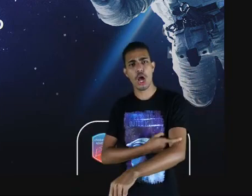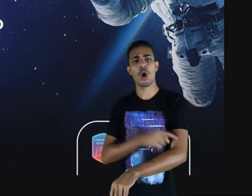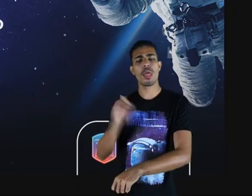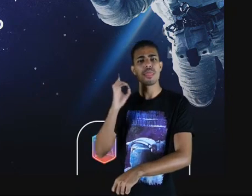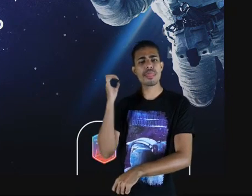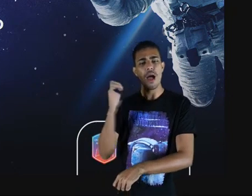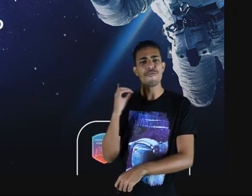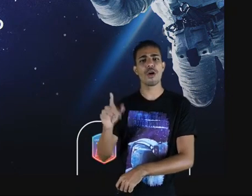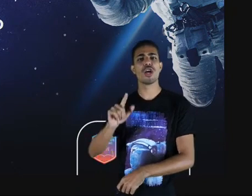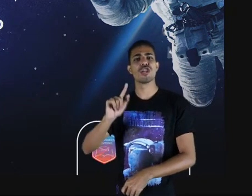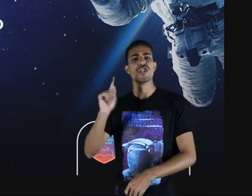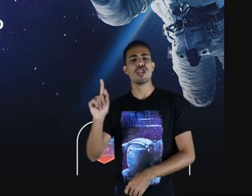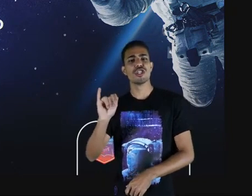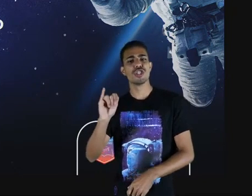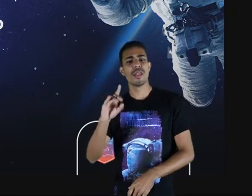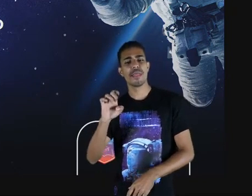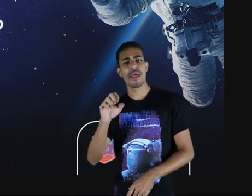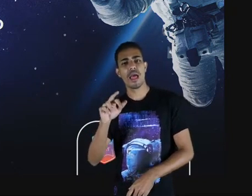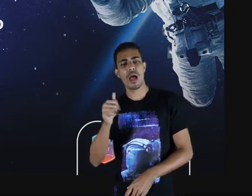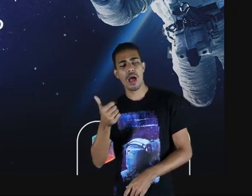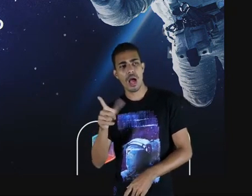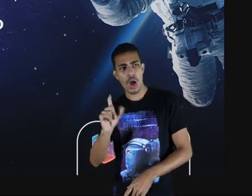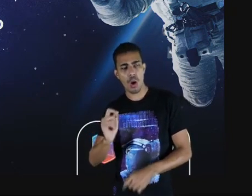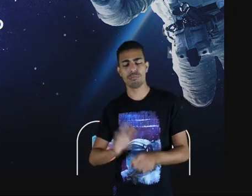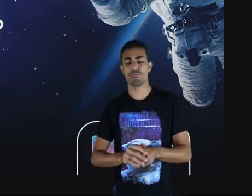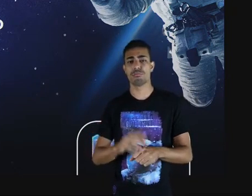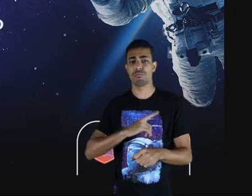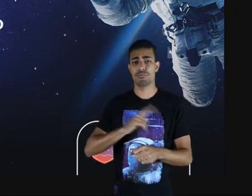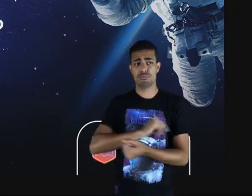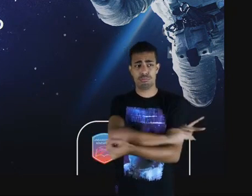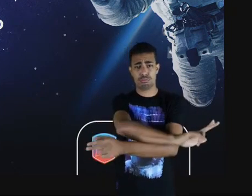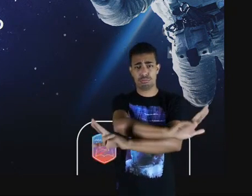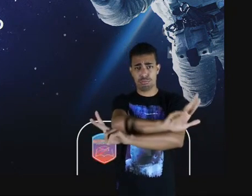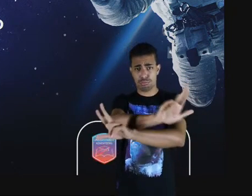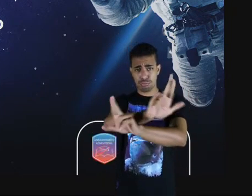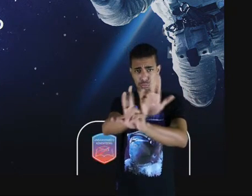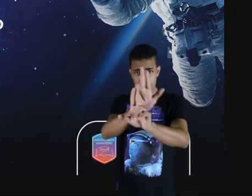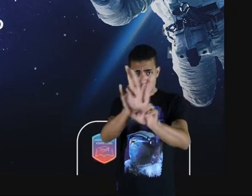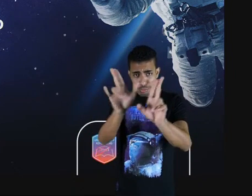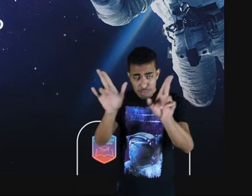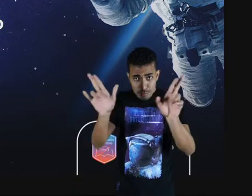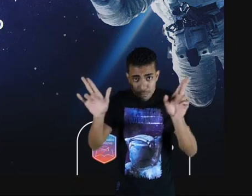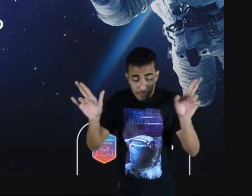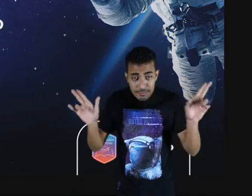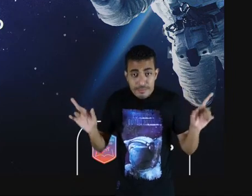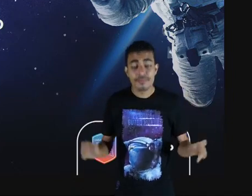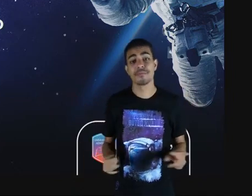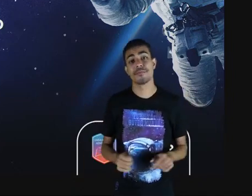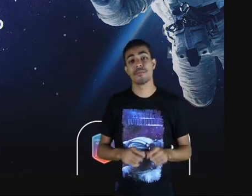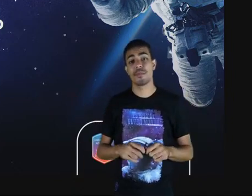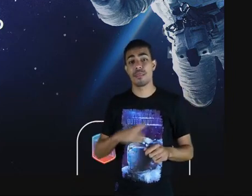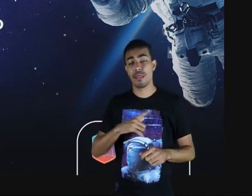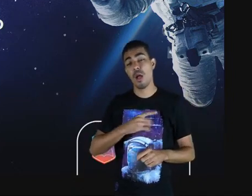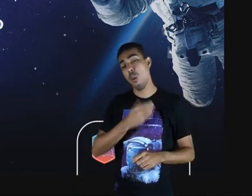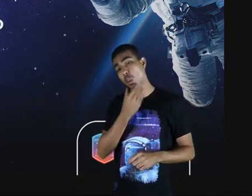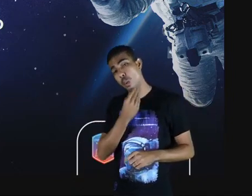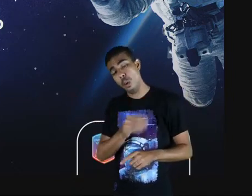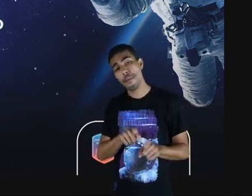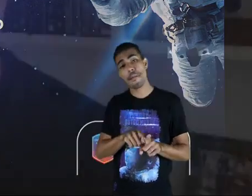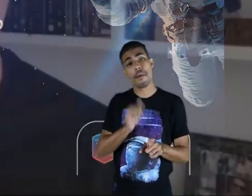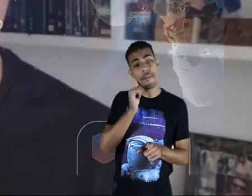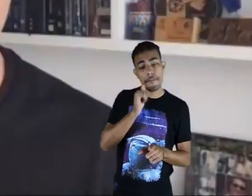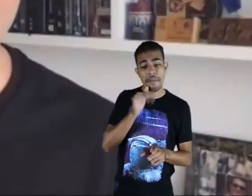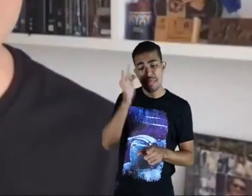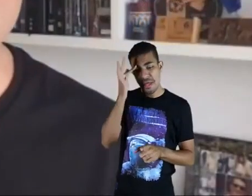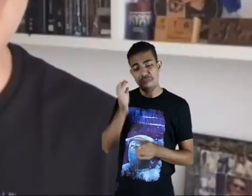Davi, Gideão. E ele ainda diz, e há muitos outros ainda, homens e mulheres